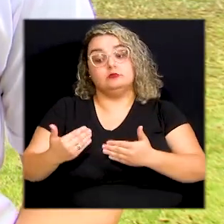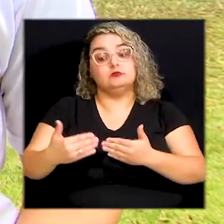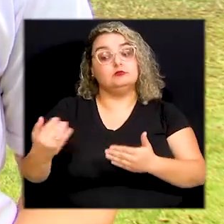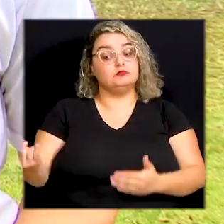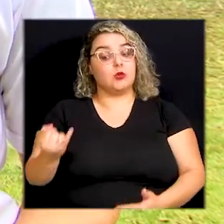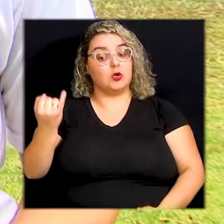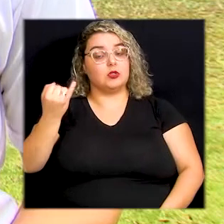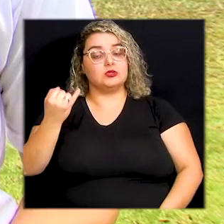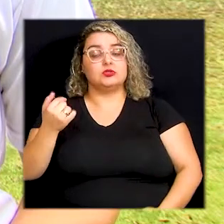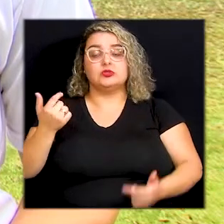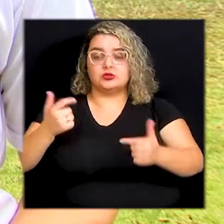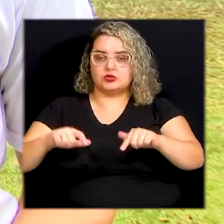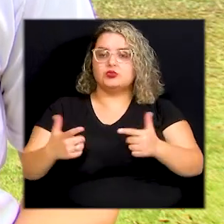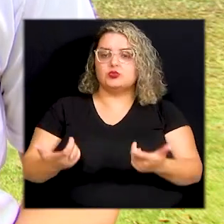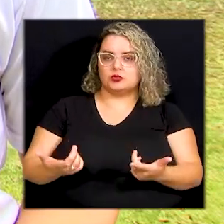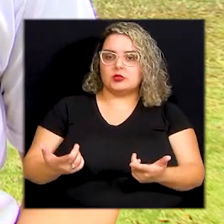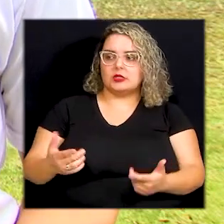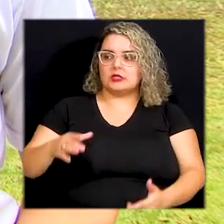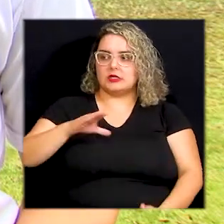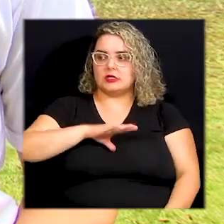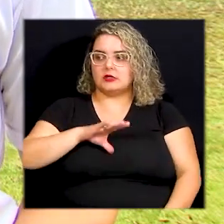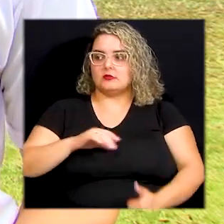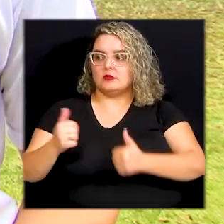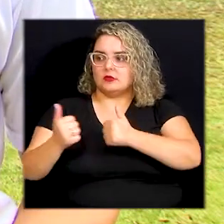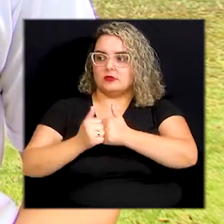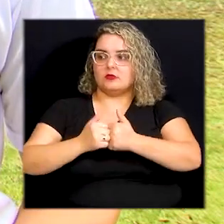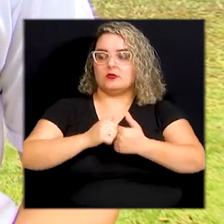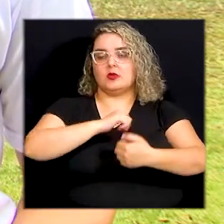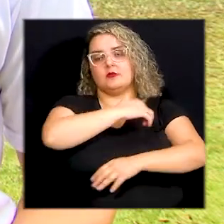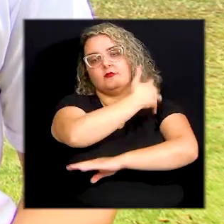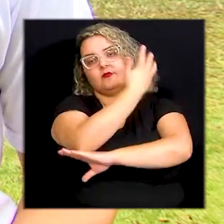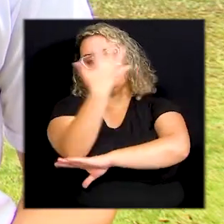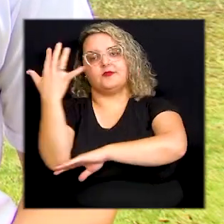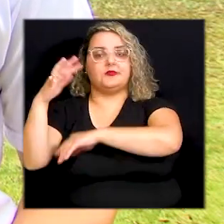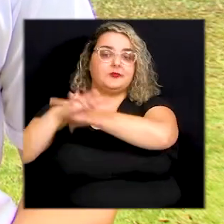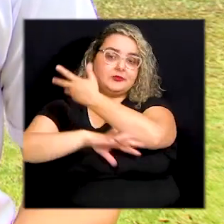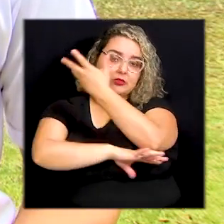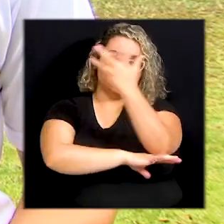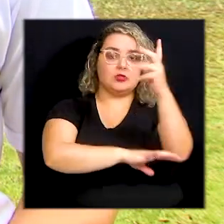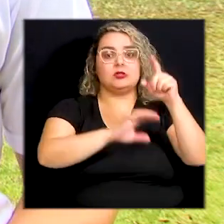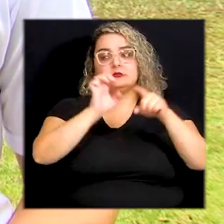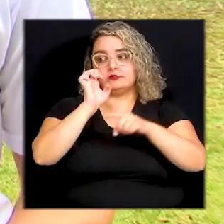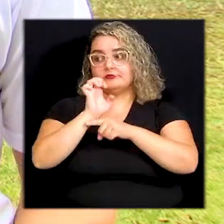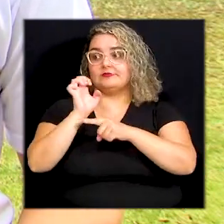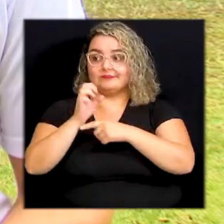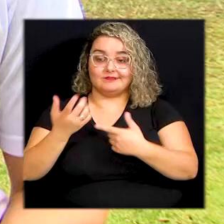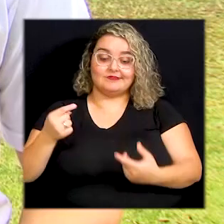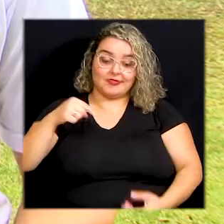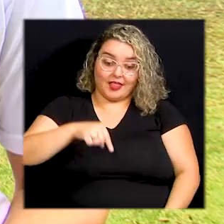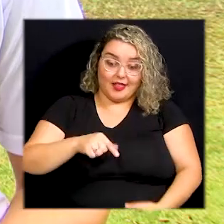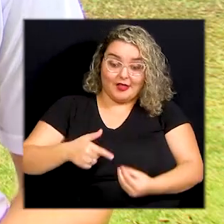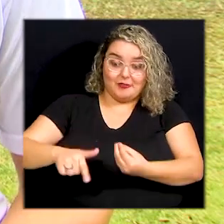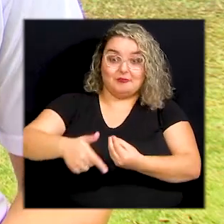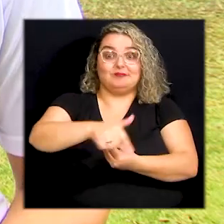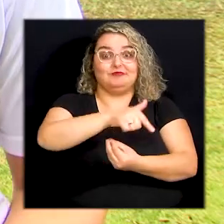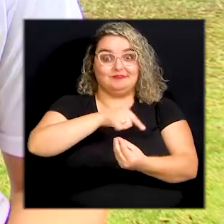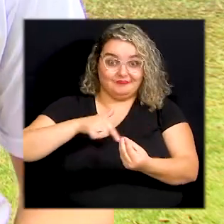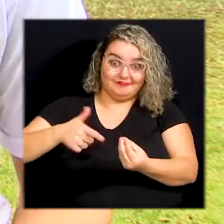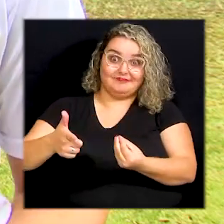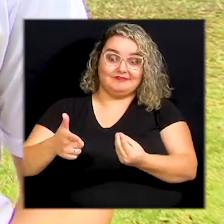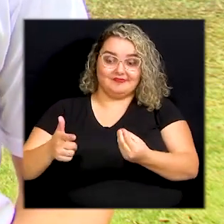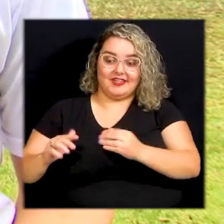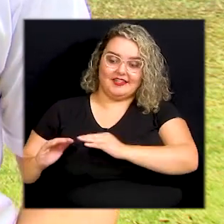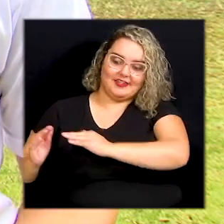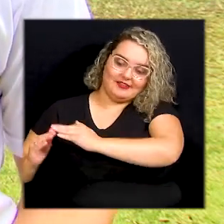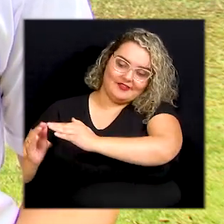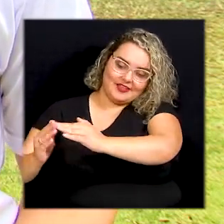super importante da cidade, né, nós estamos vizinho a uma floresta estadual, né, e é uma ilha, né, aqui em meio